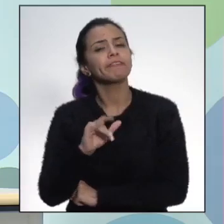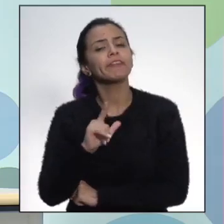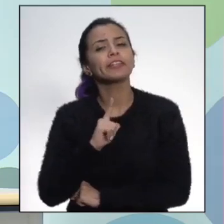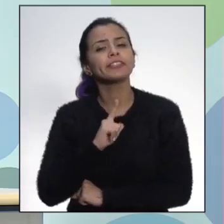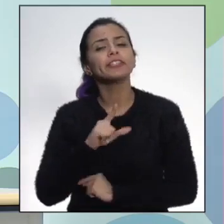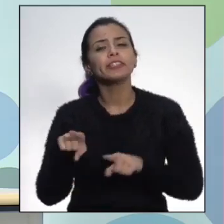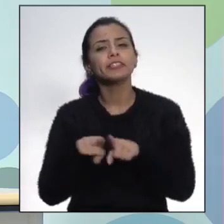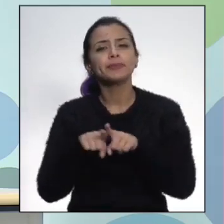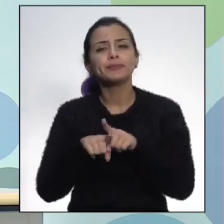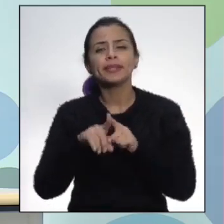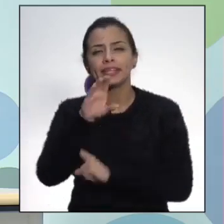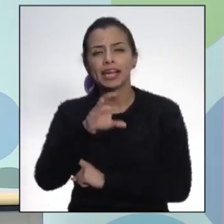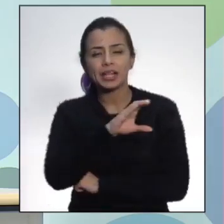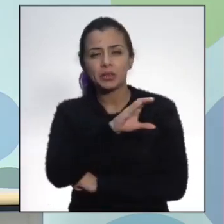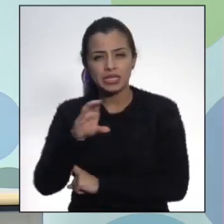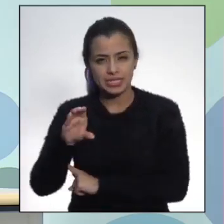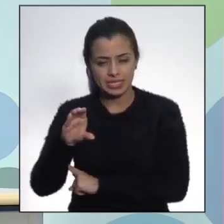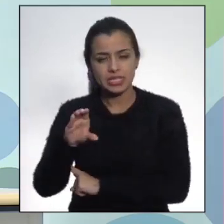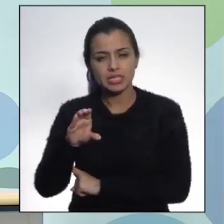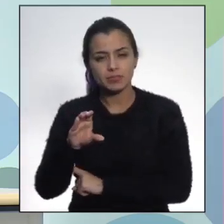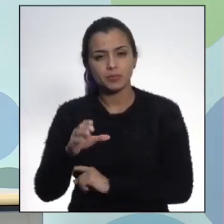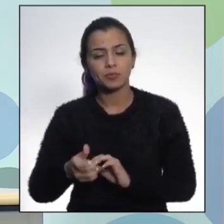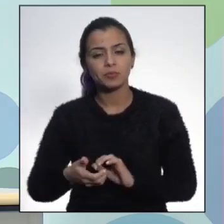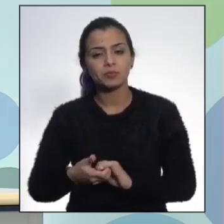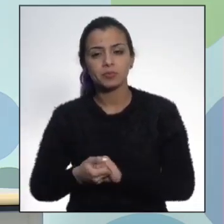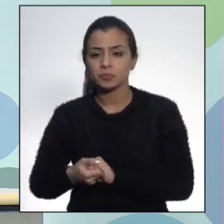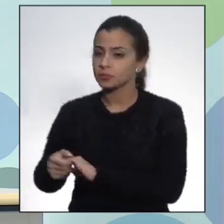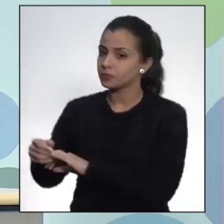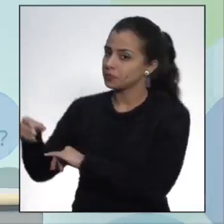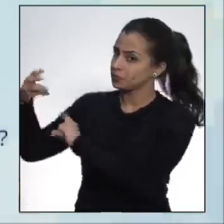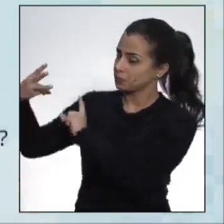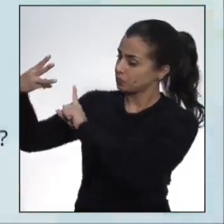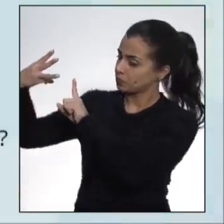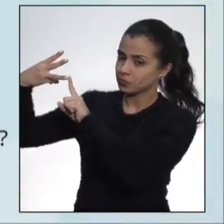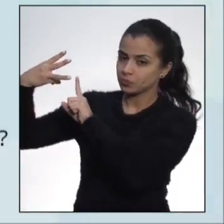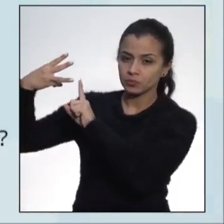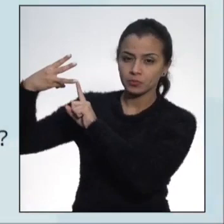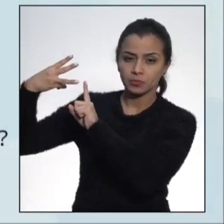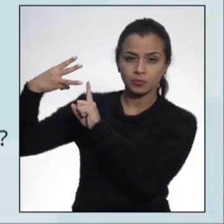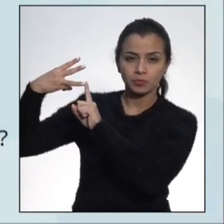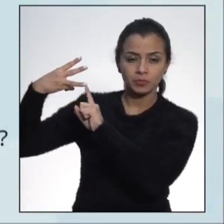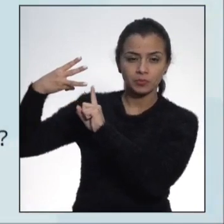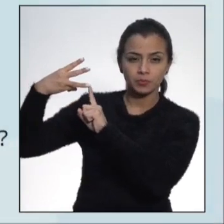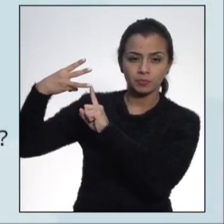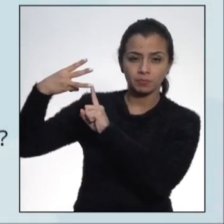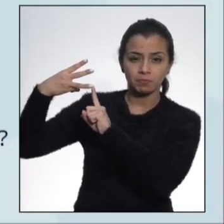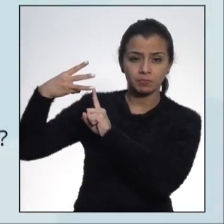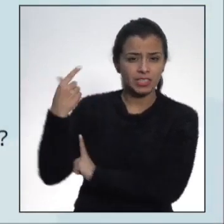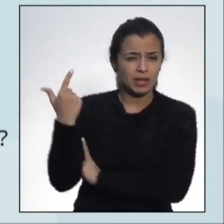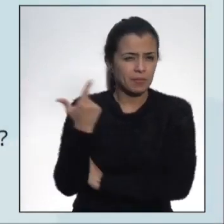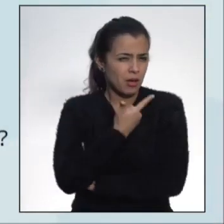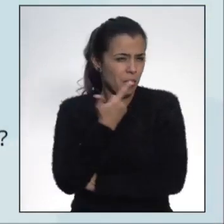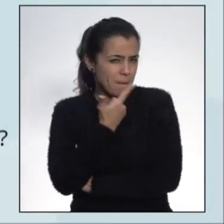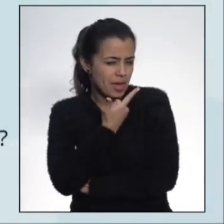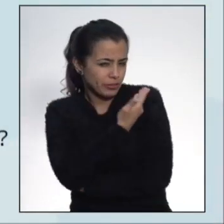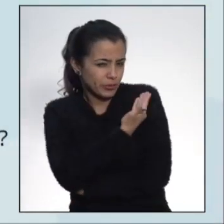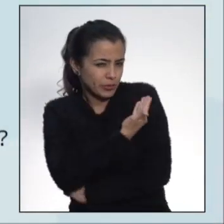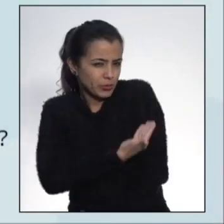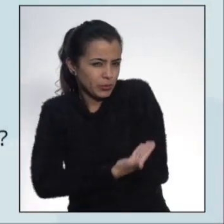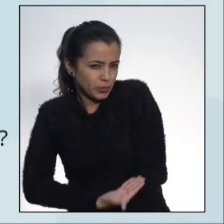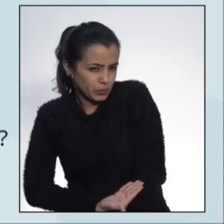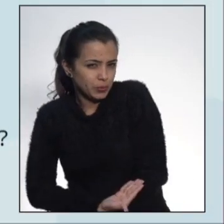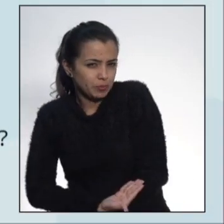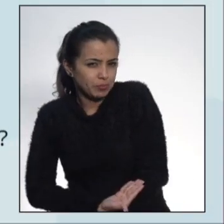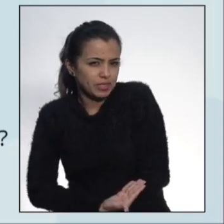né? Provavelmente haverá algo desse tipo. Pergunta 3, considerando que se trata de uma comédia de costumes, que tema pode ser abordado